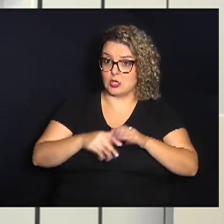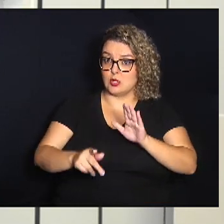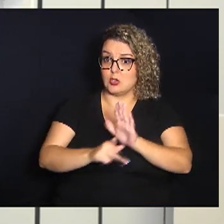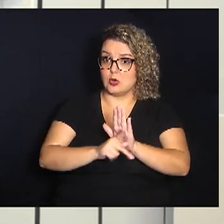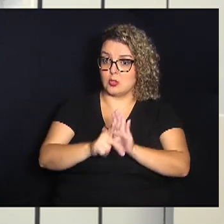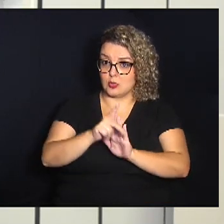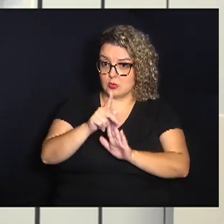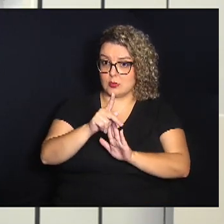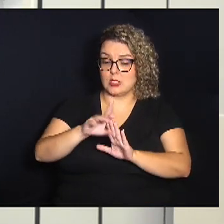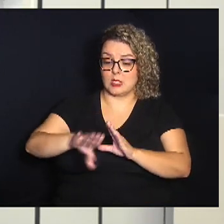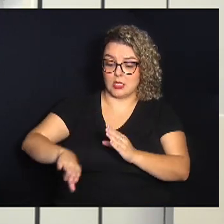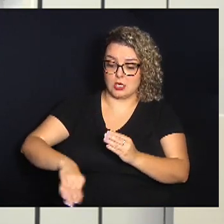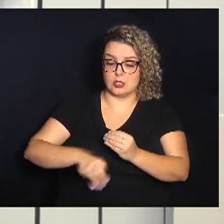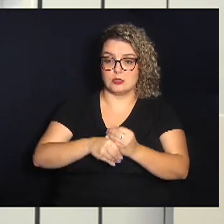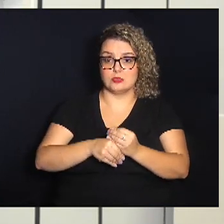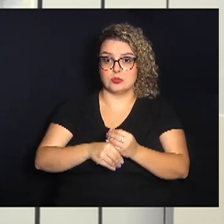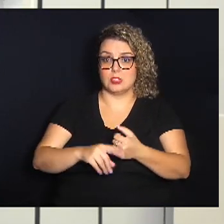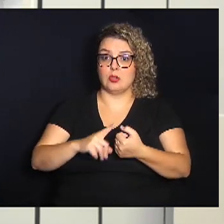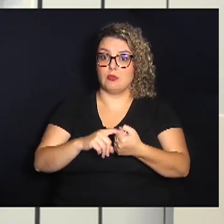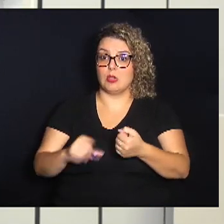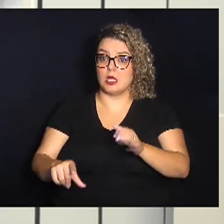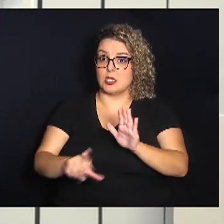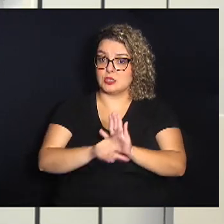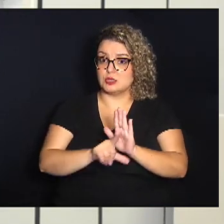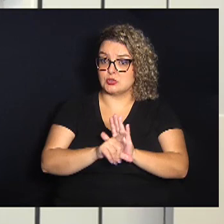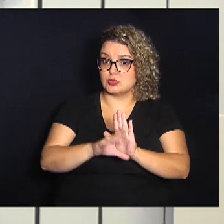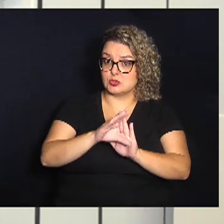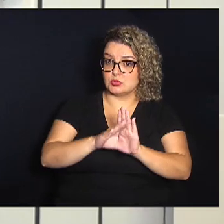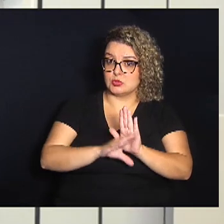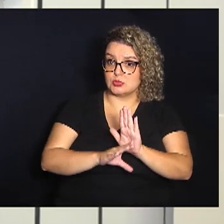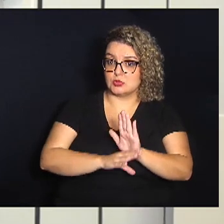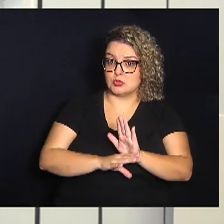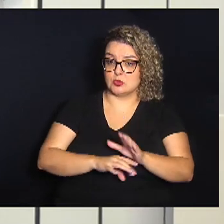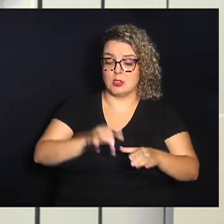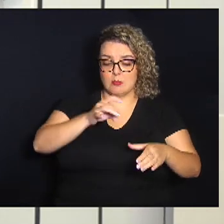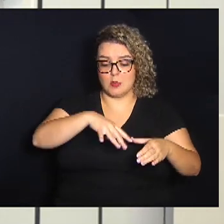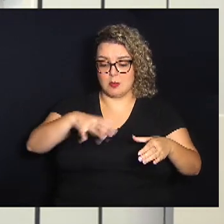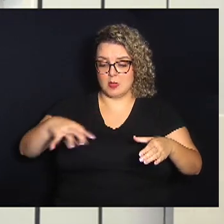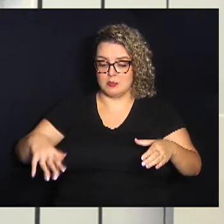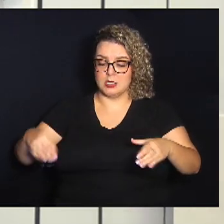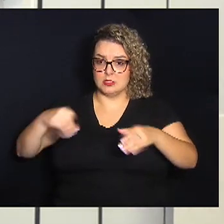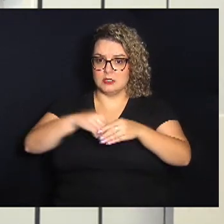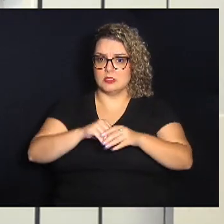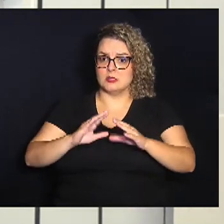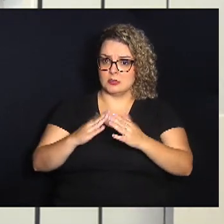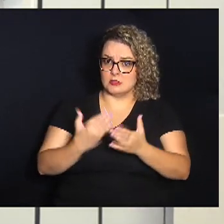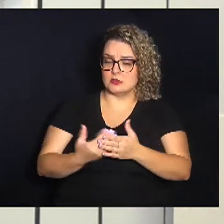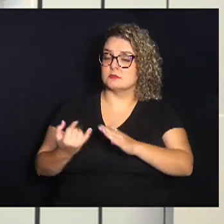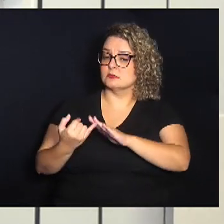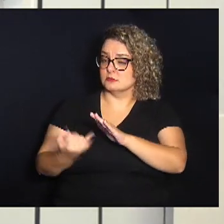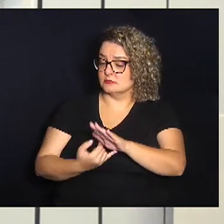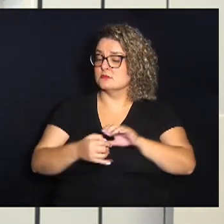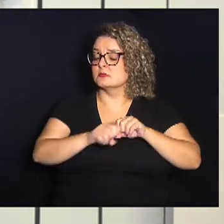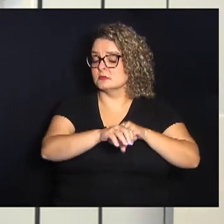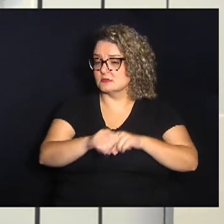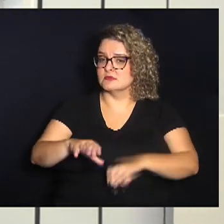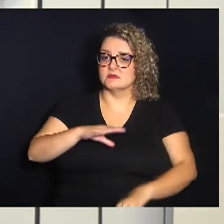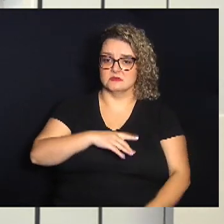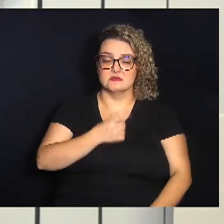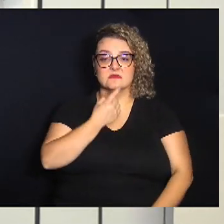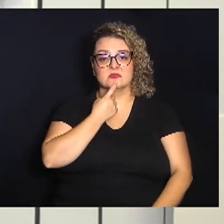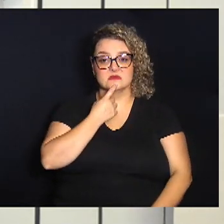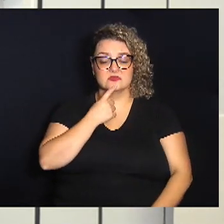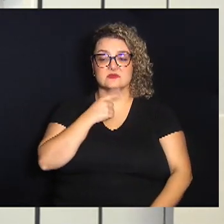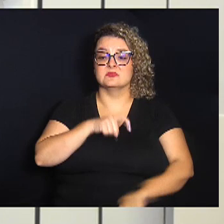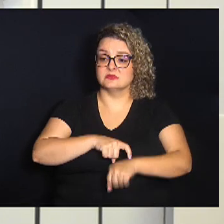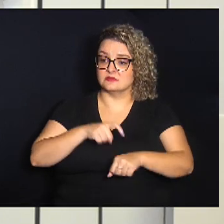que acrescenta um artigo à lei do programa Horta Escolar nas instituições de ensino de Campinas. Durante a